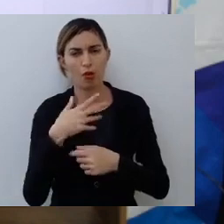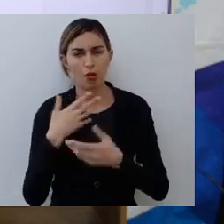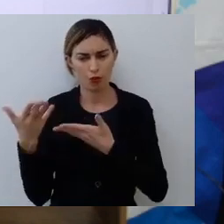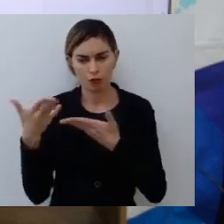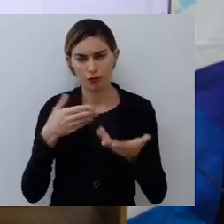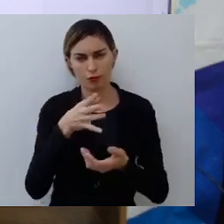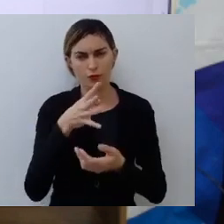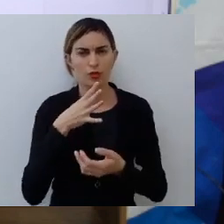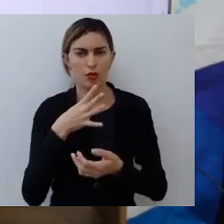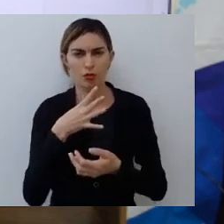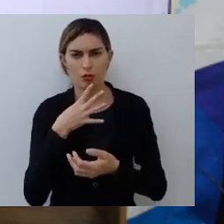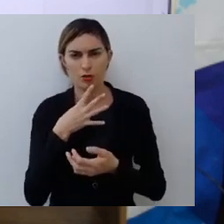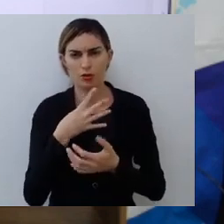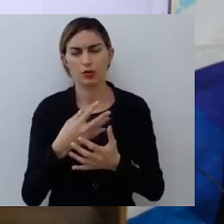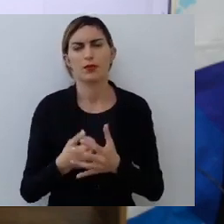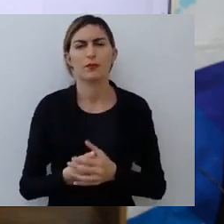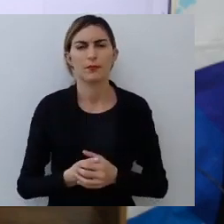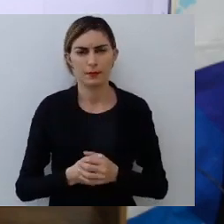conhecer.